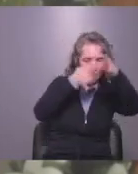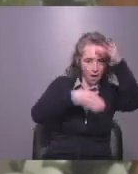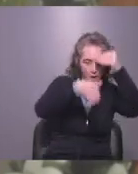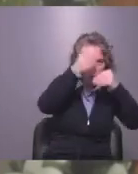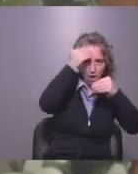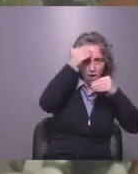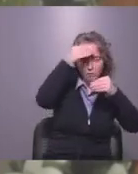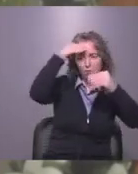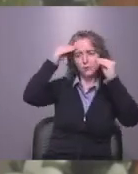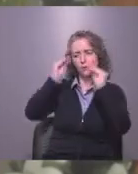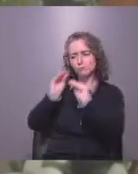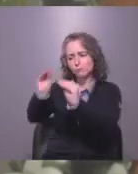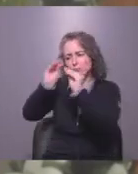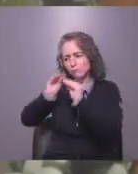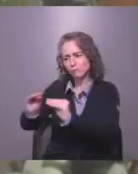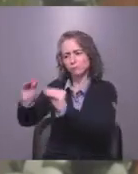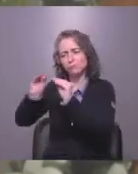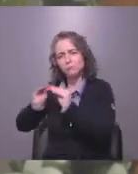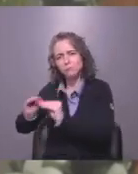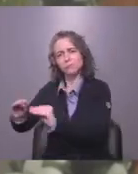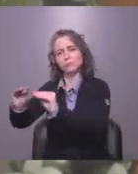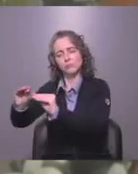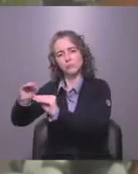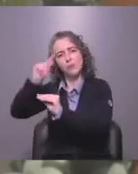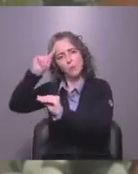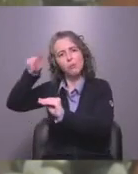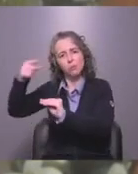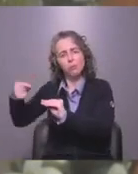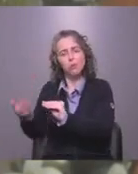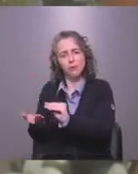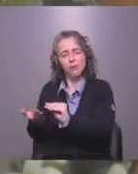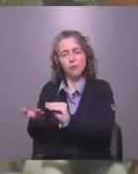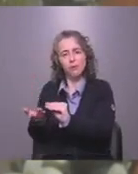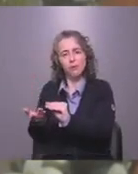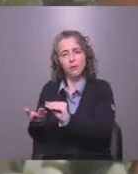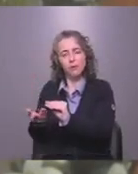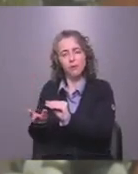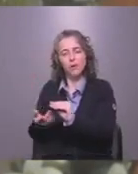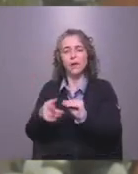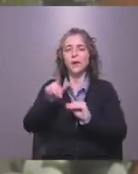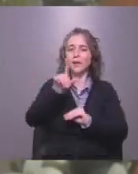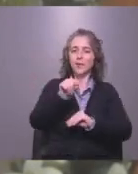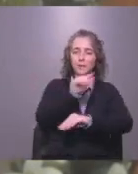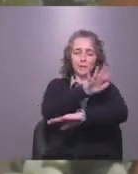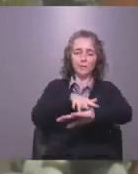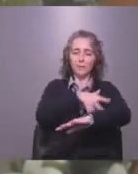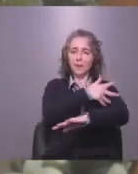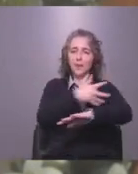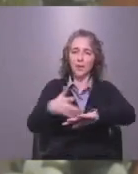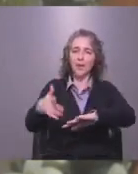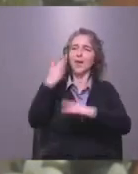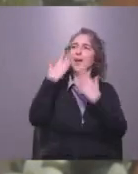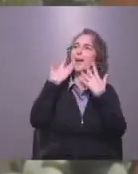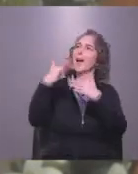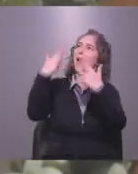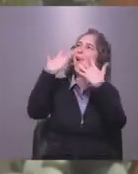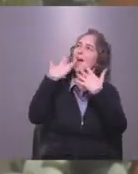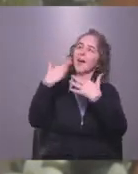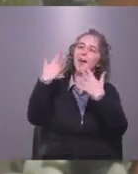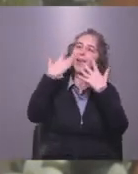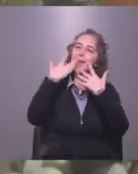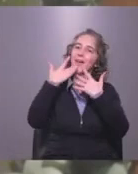uns aos outros com toda a sabedoria e com salmos, hinos e